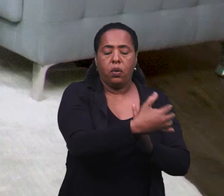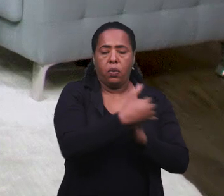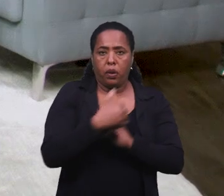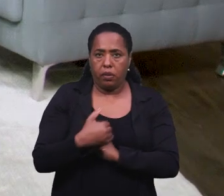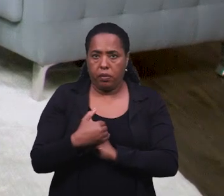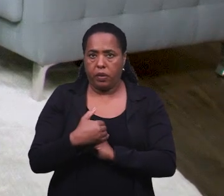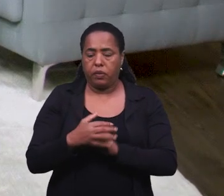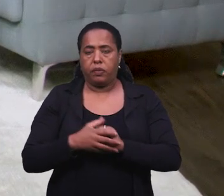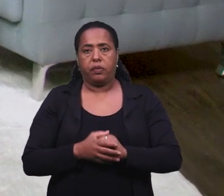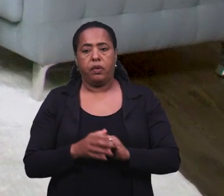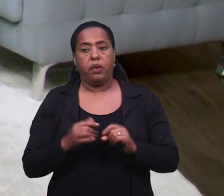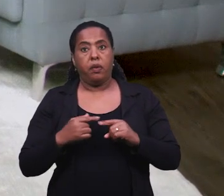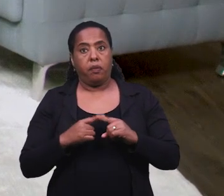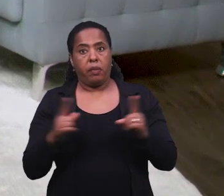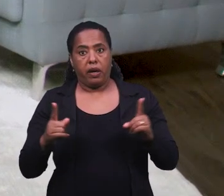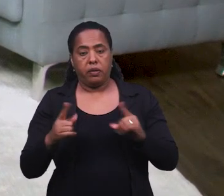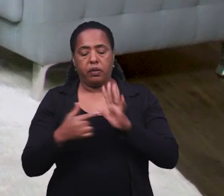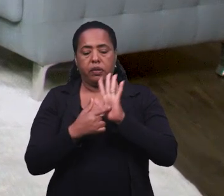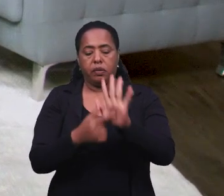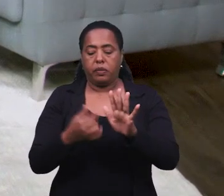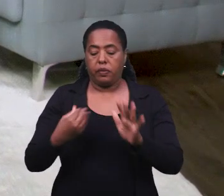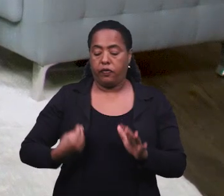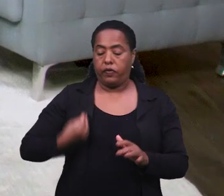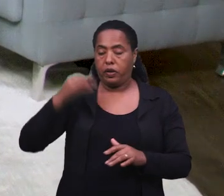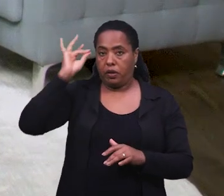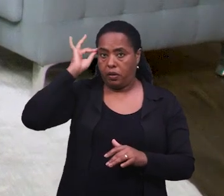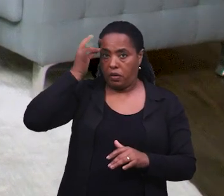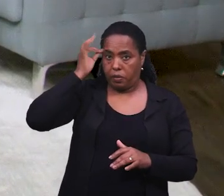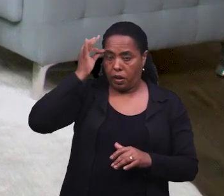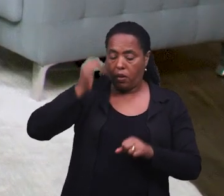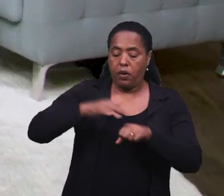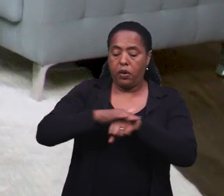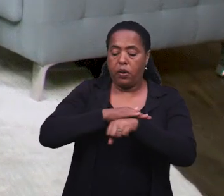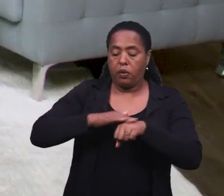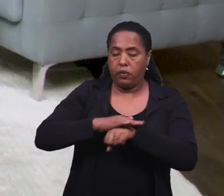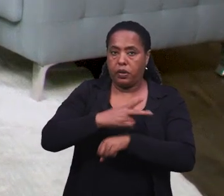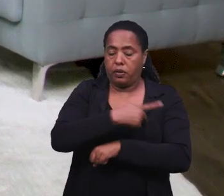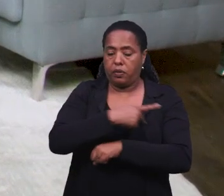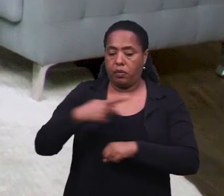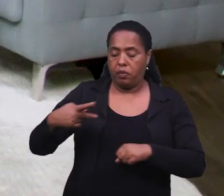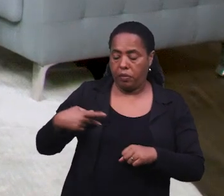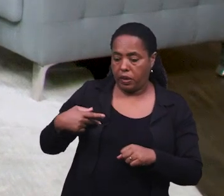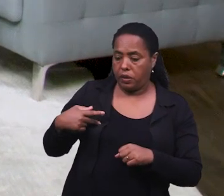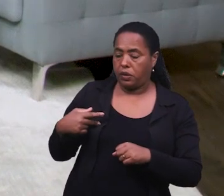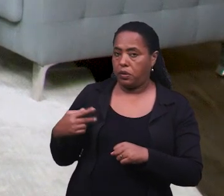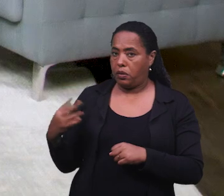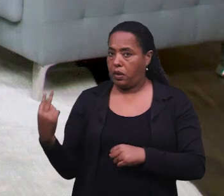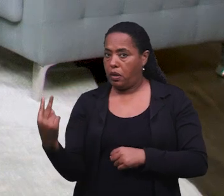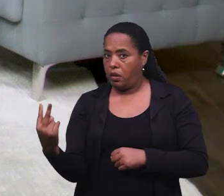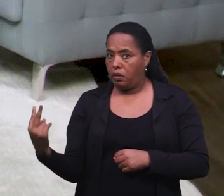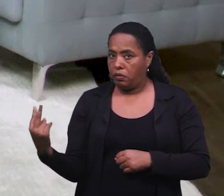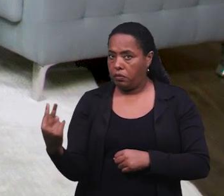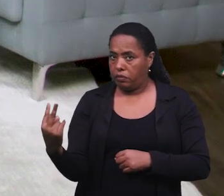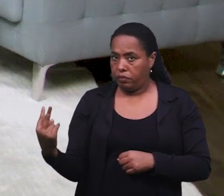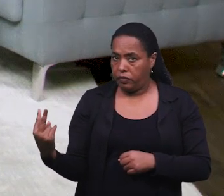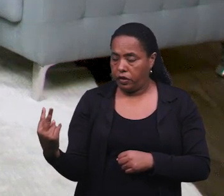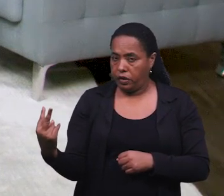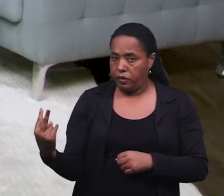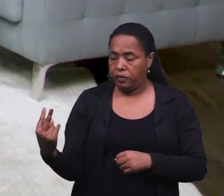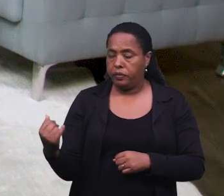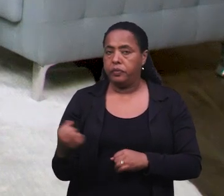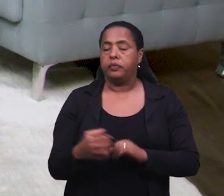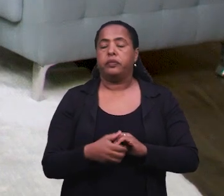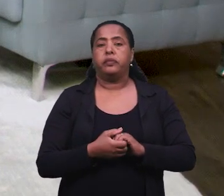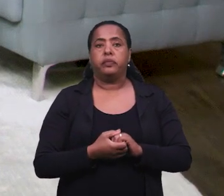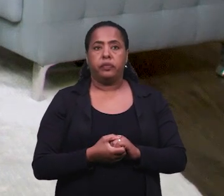temos irmãos, membros que fazem parte de um grupo de assistência, que são